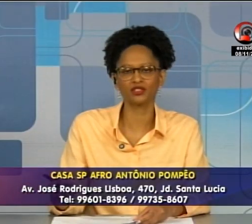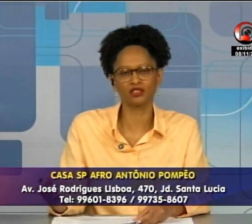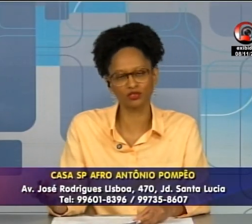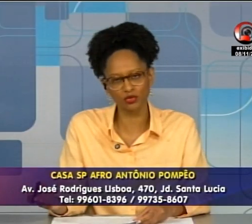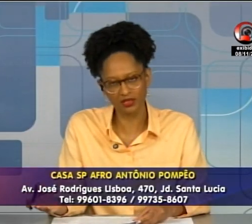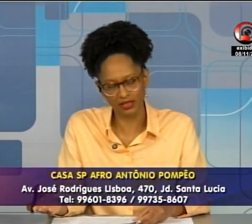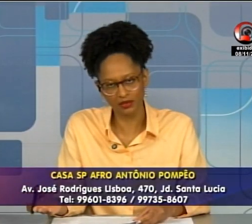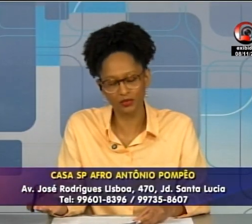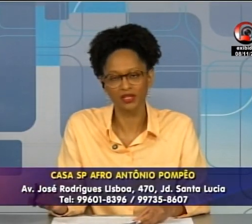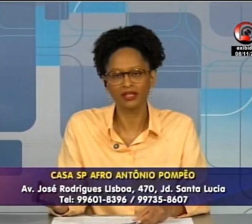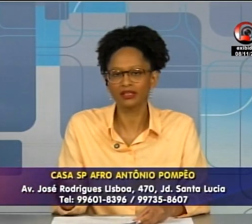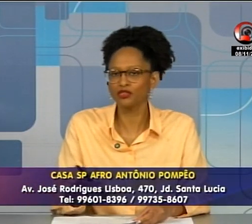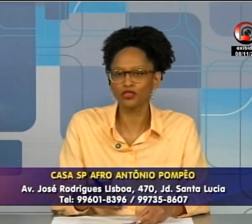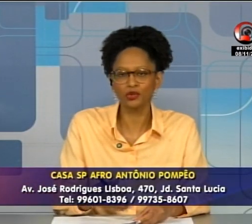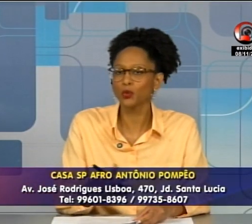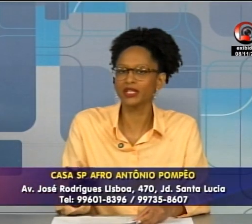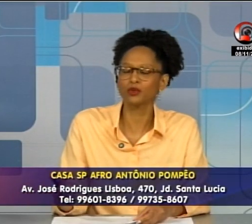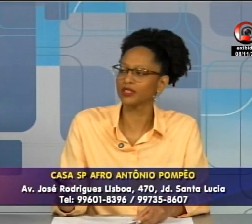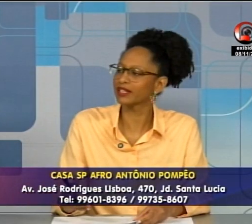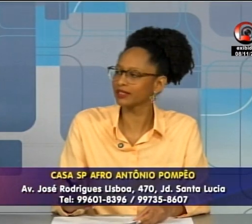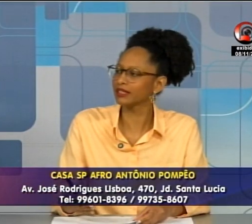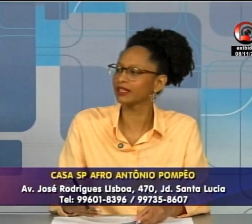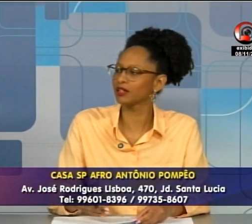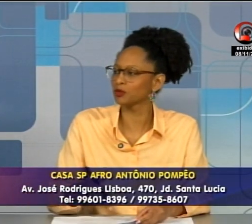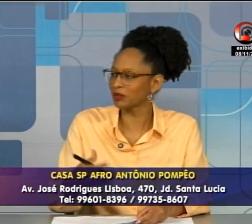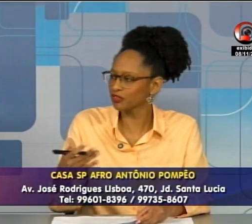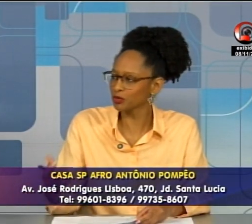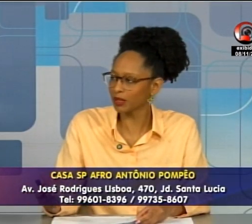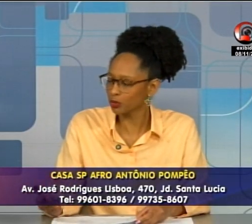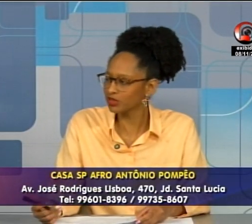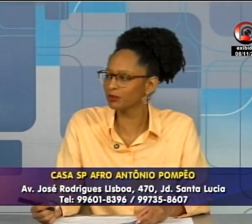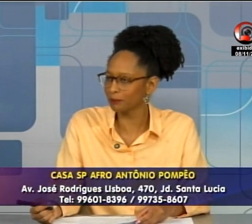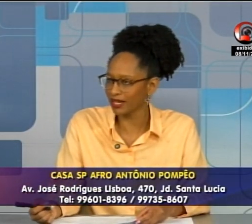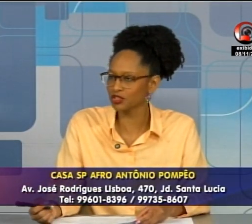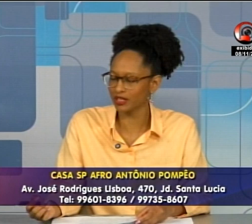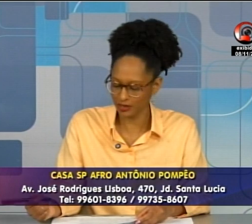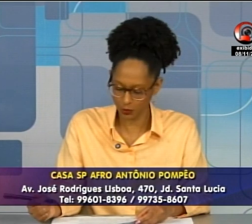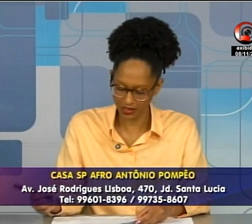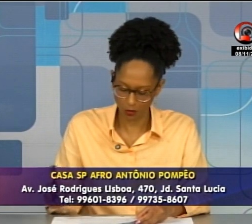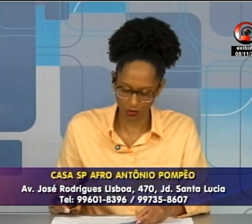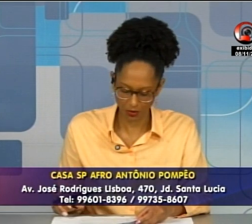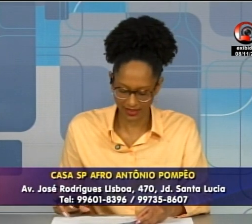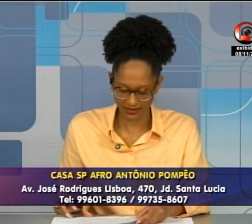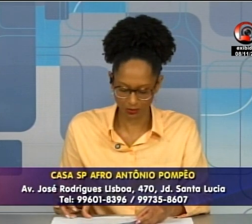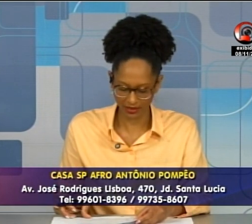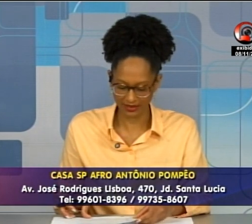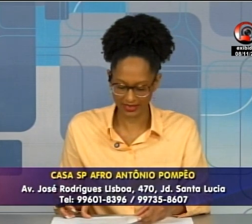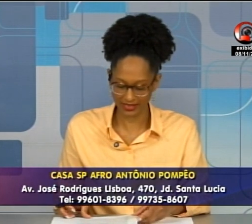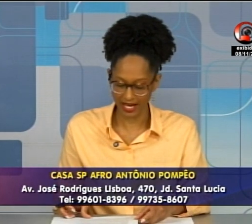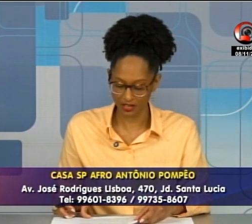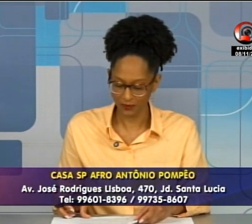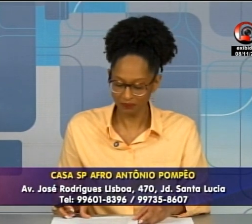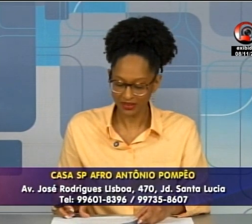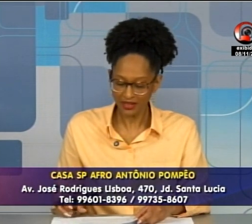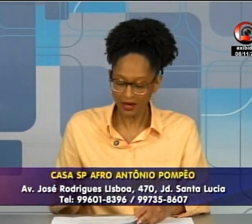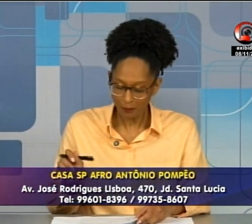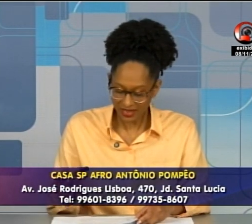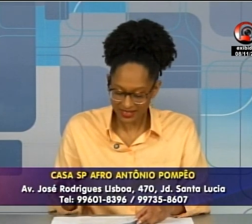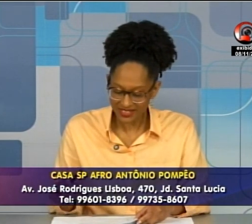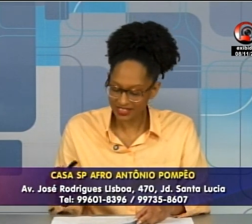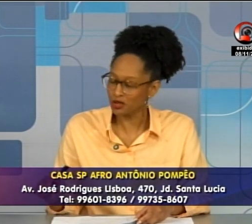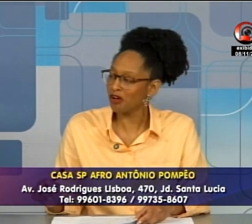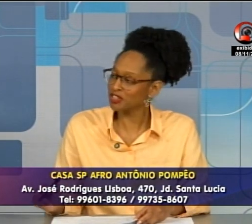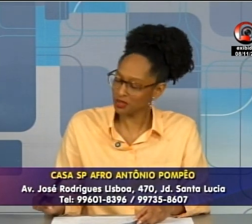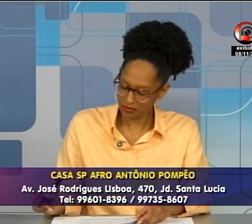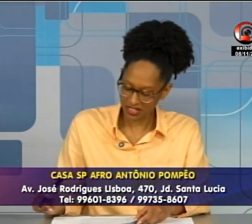do seu Aristides dos Santos, que foi um ícone aqui, né? Uma figura muito emblemática na luta contra o racismo aqui na cidade.